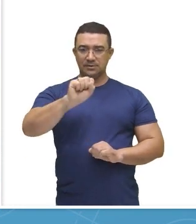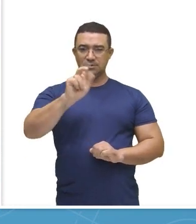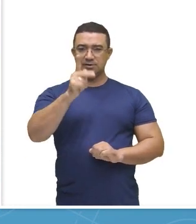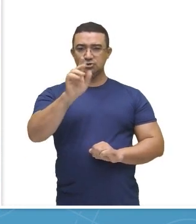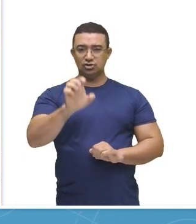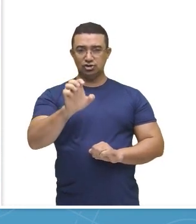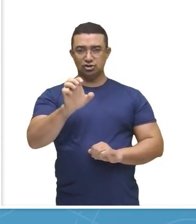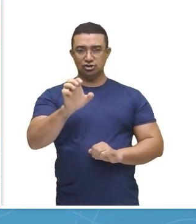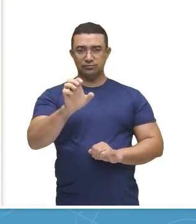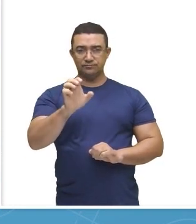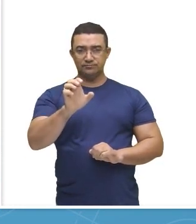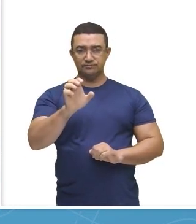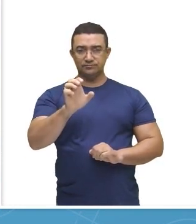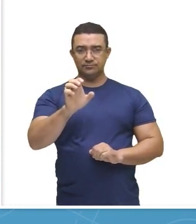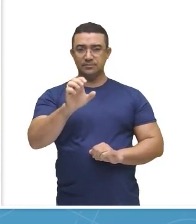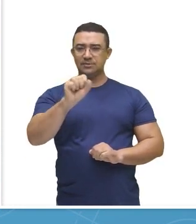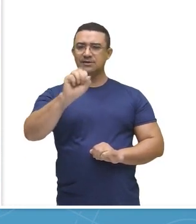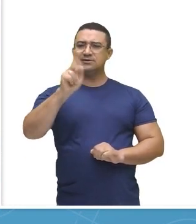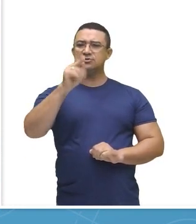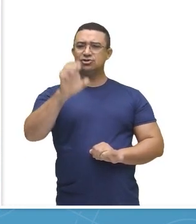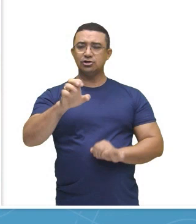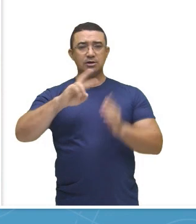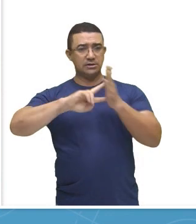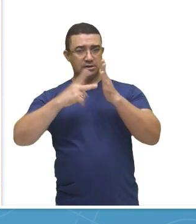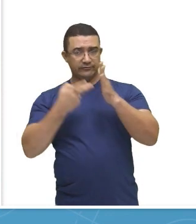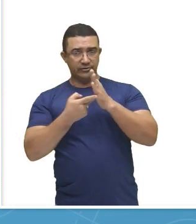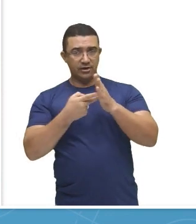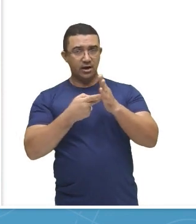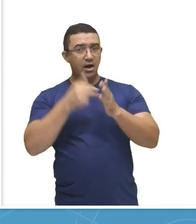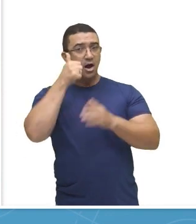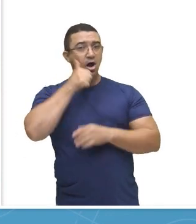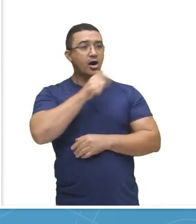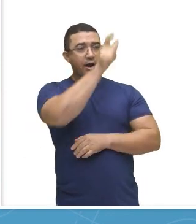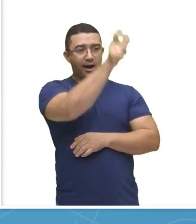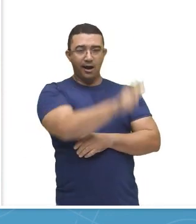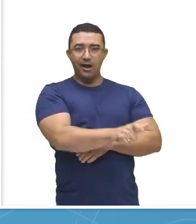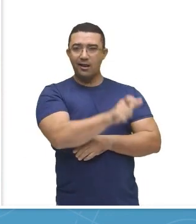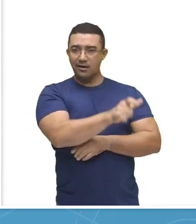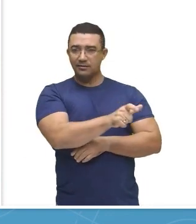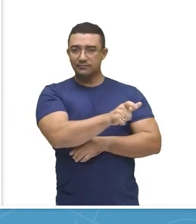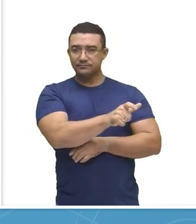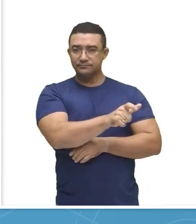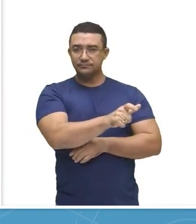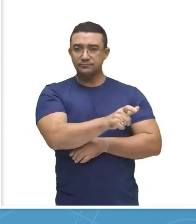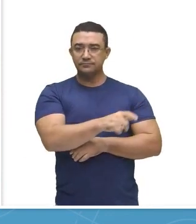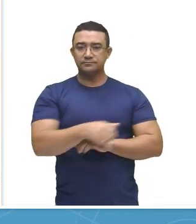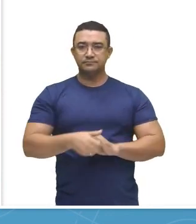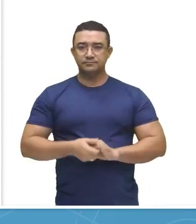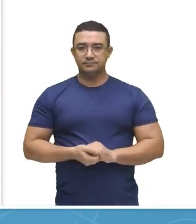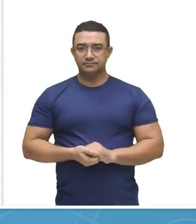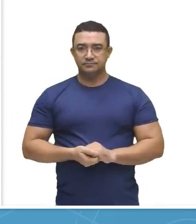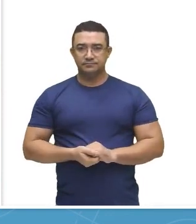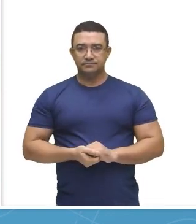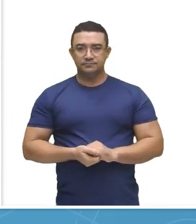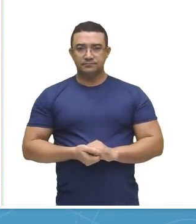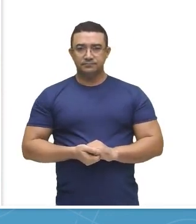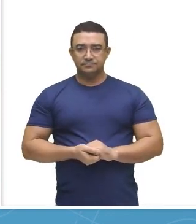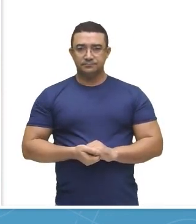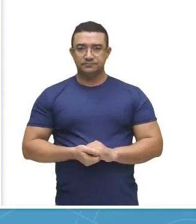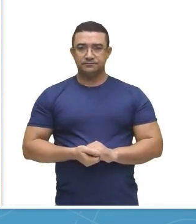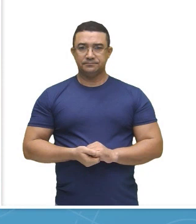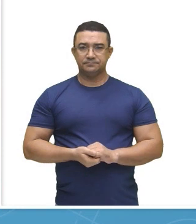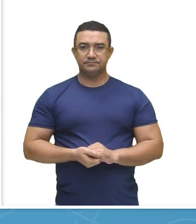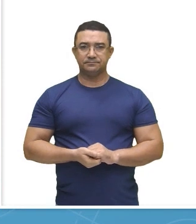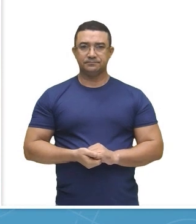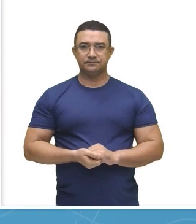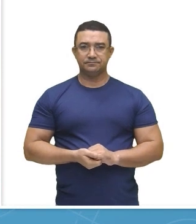she, vocês sabem que é ela, né? Então, she, ela, tô falando dela,